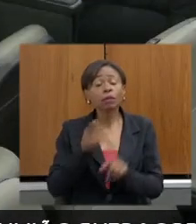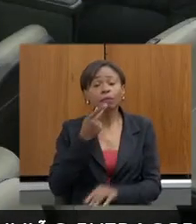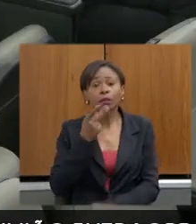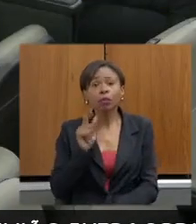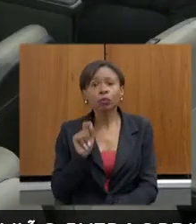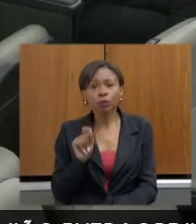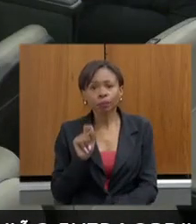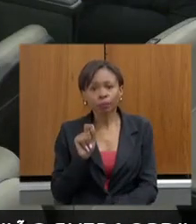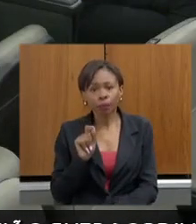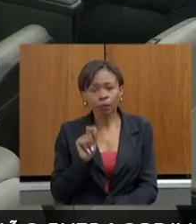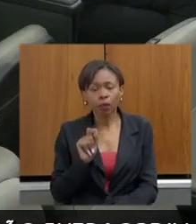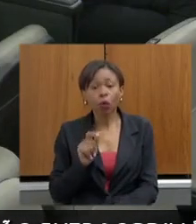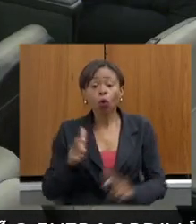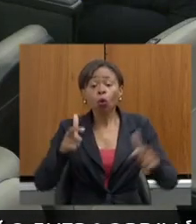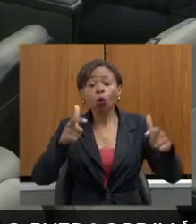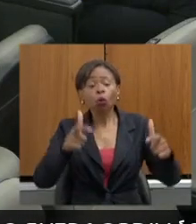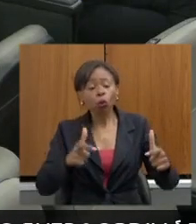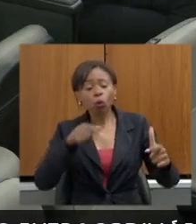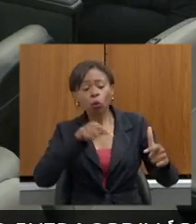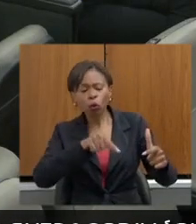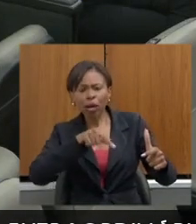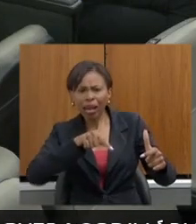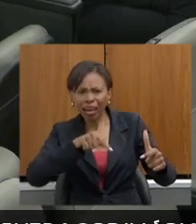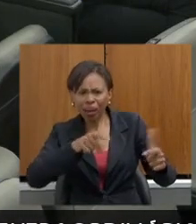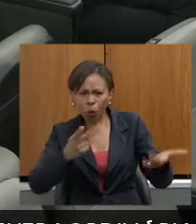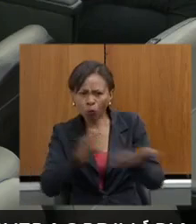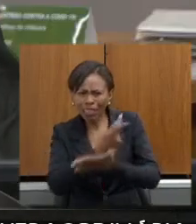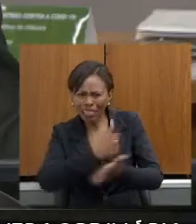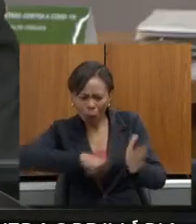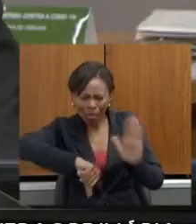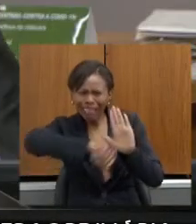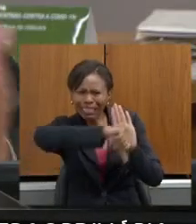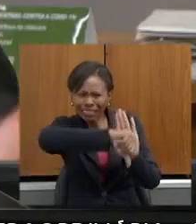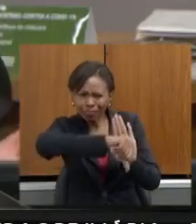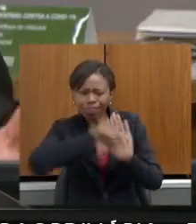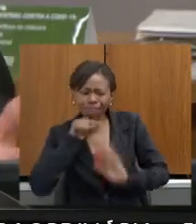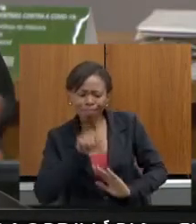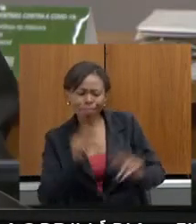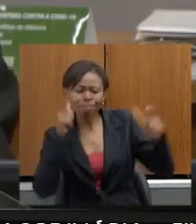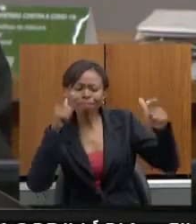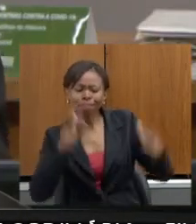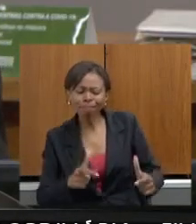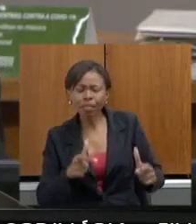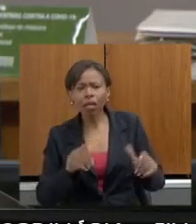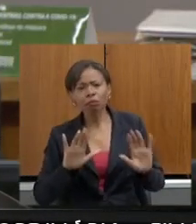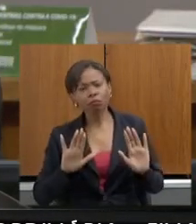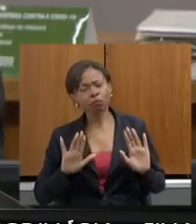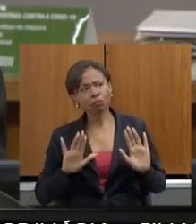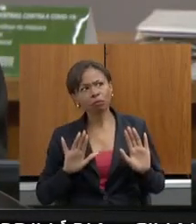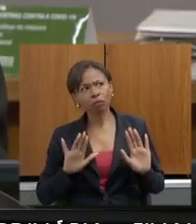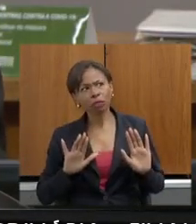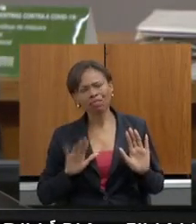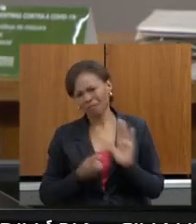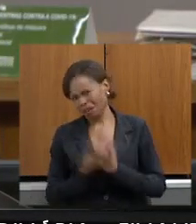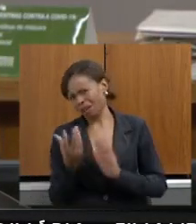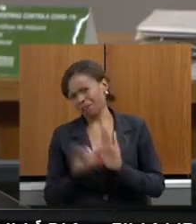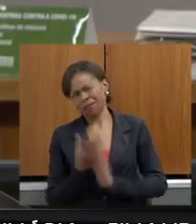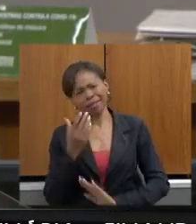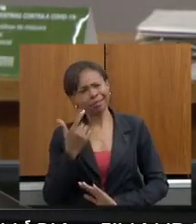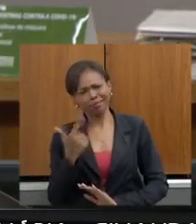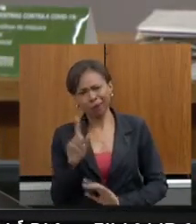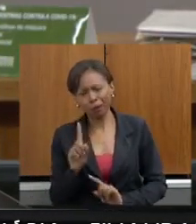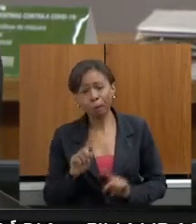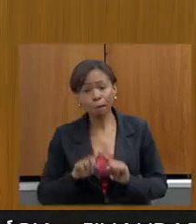que local de crime naturalmente não são assim tantos delitos que você tem um local de